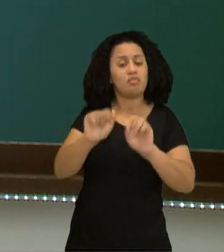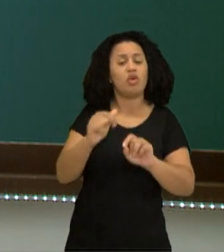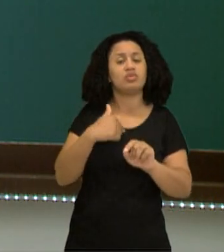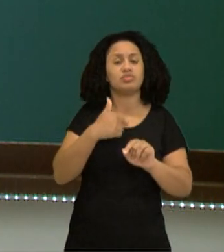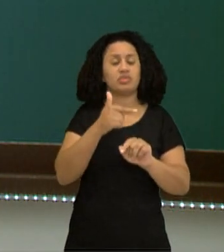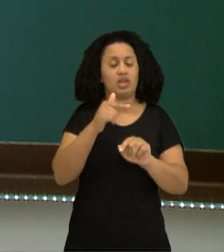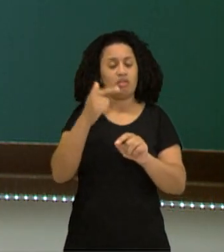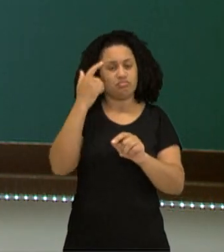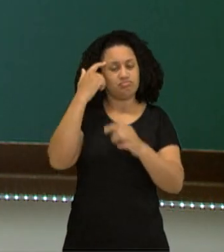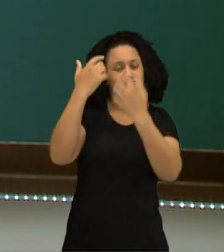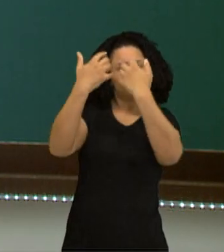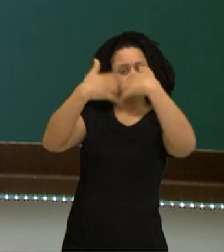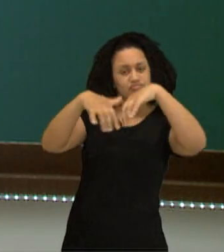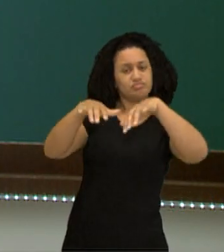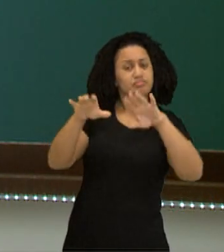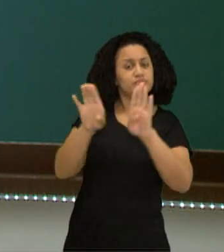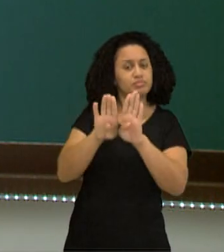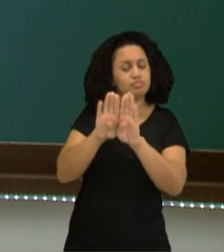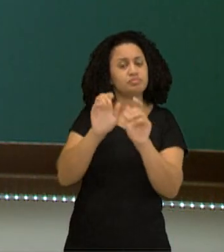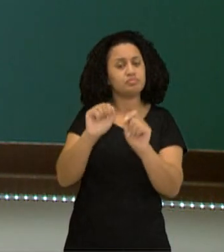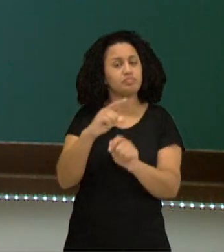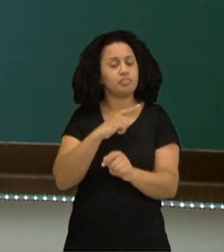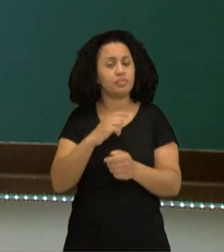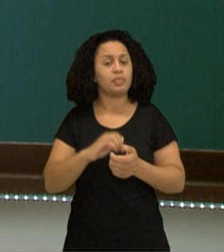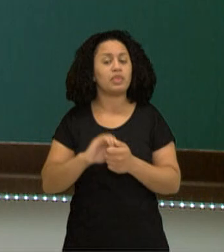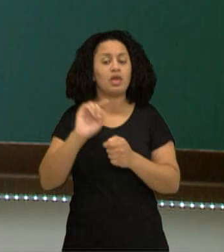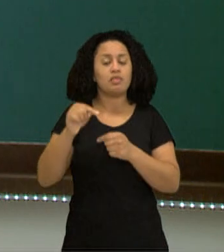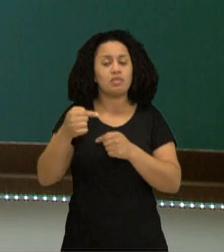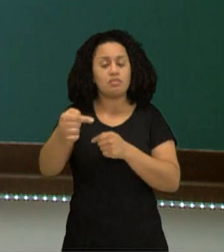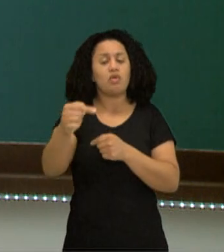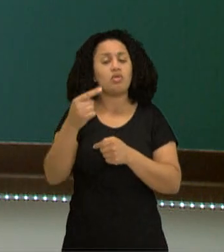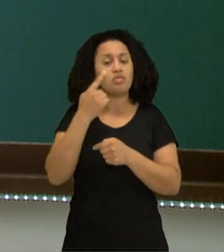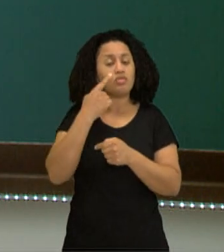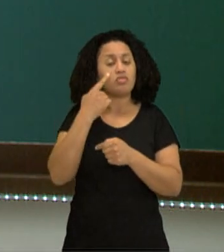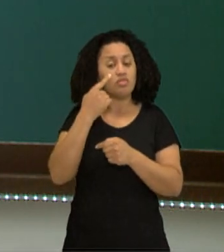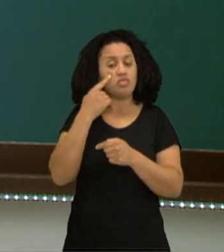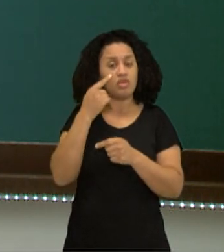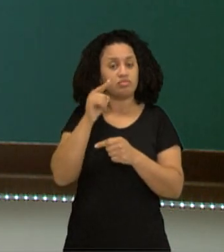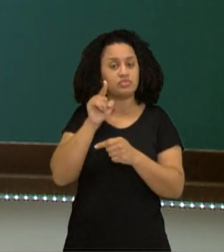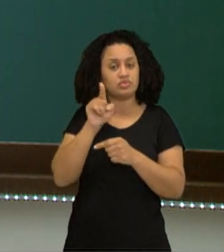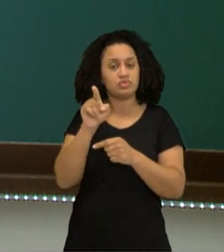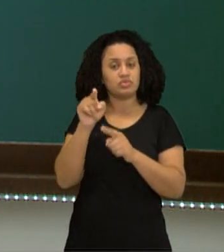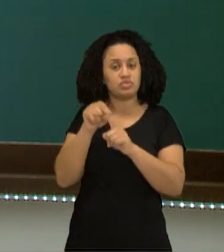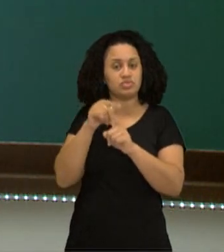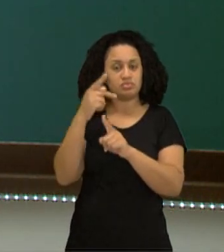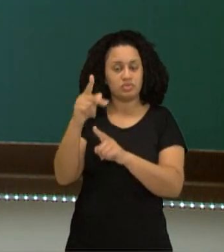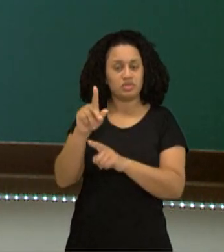questão reflexiva para si. Nós vamos ver isso mais adiante num happening do Kaprow.